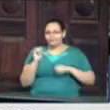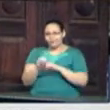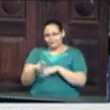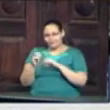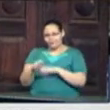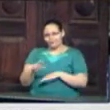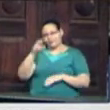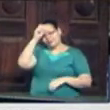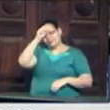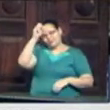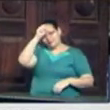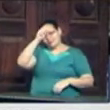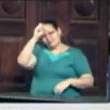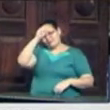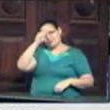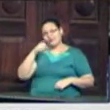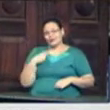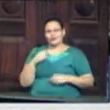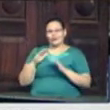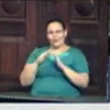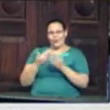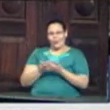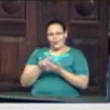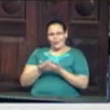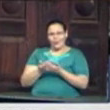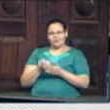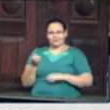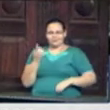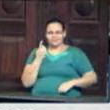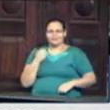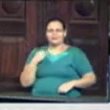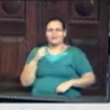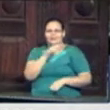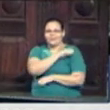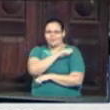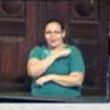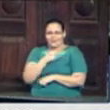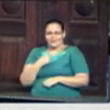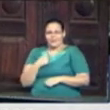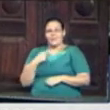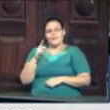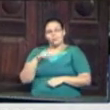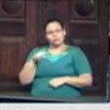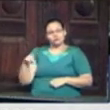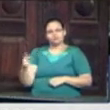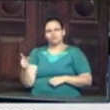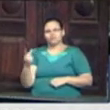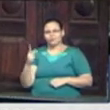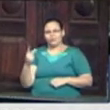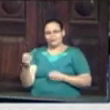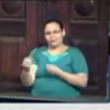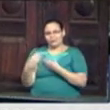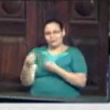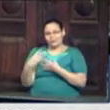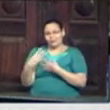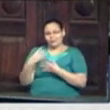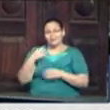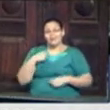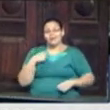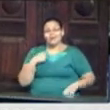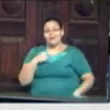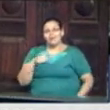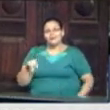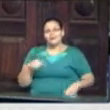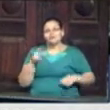que aprendi muito cedo nos bancos escolares com um brilhante professor de história, que nos dizia que